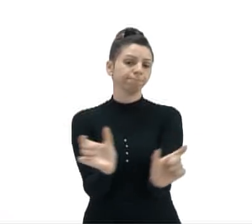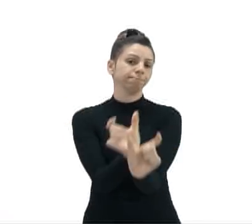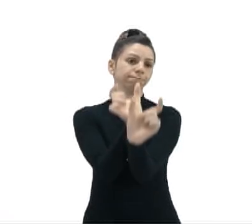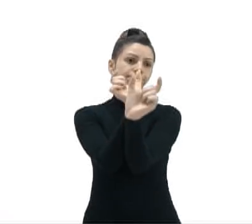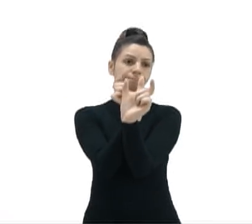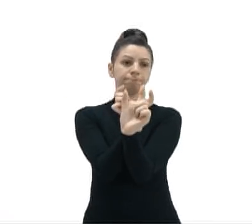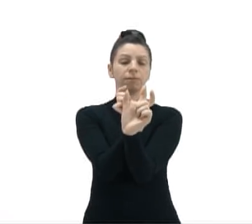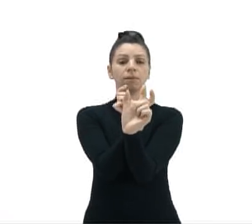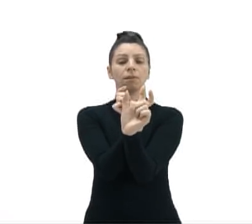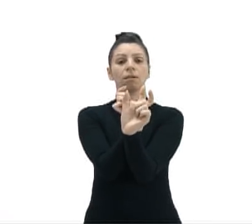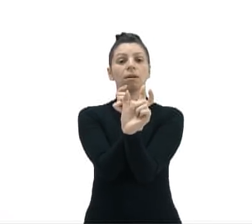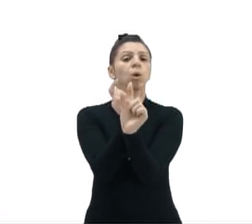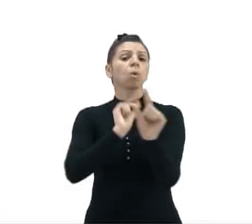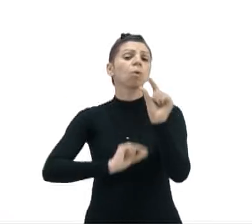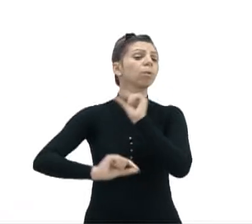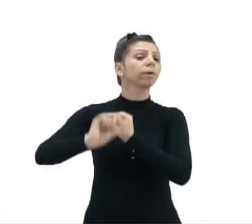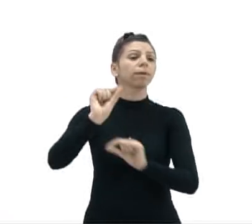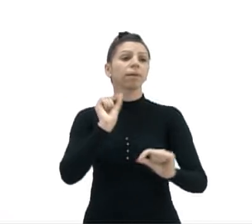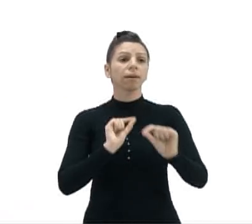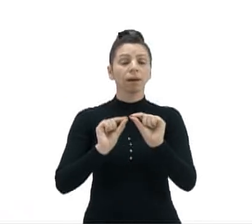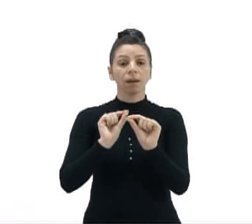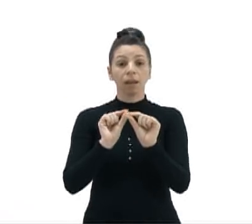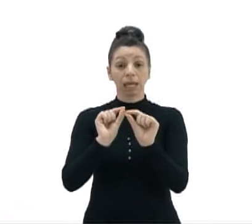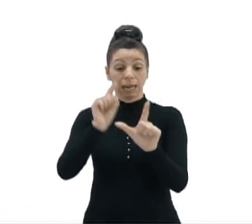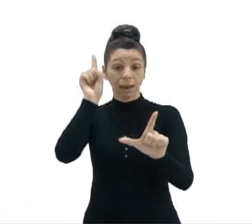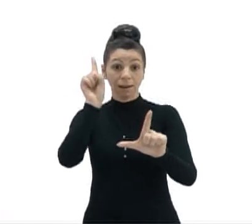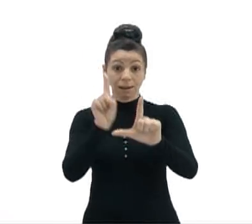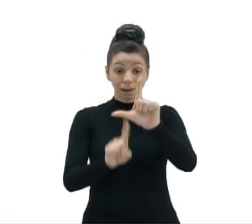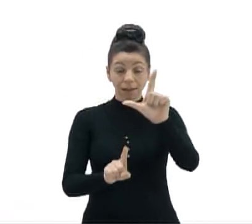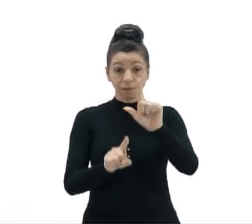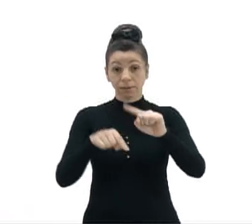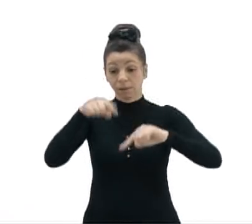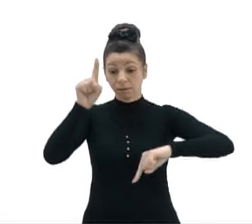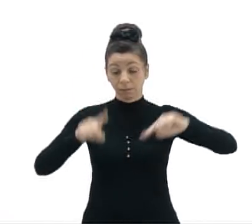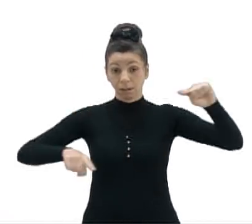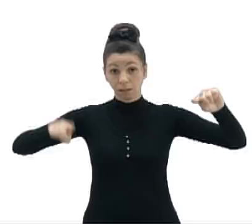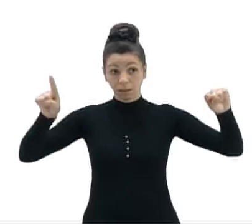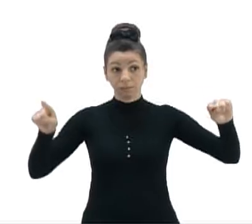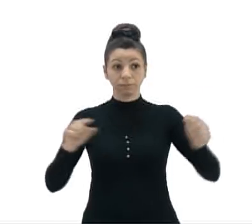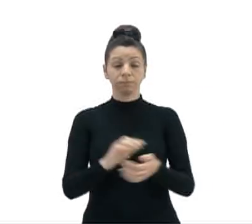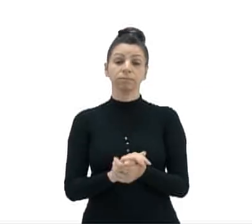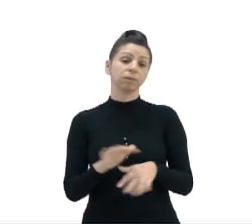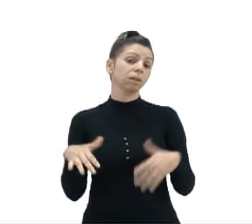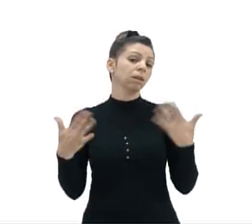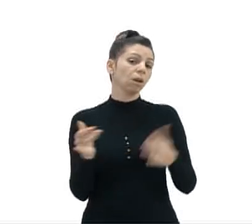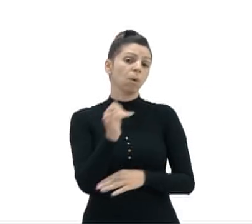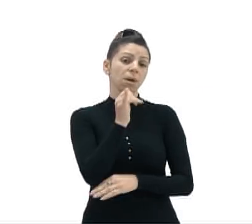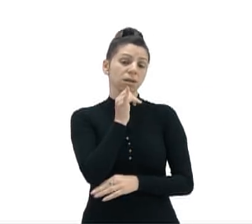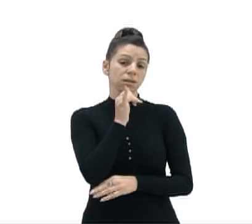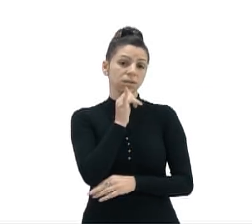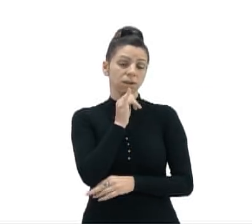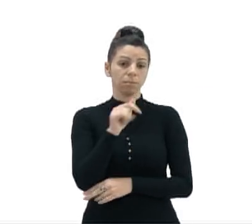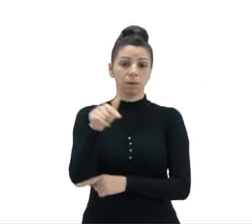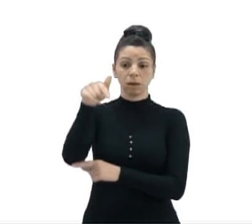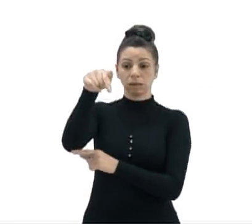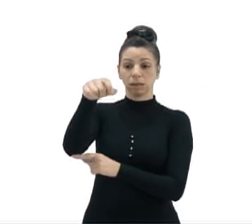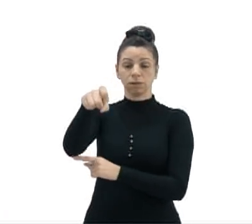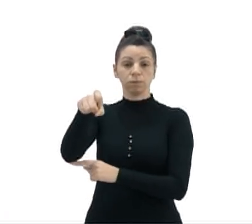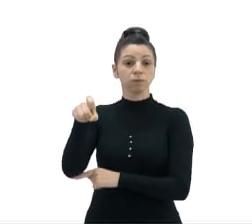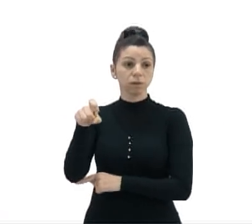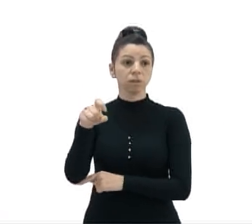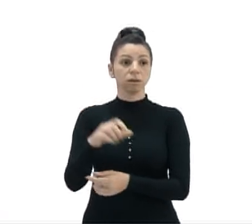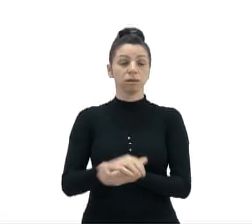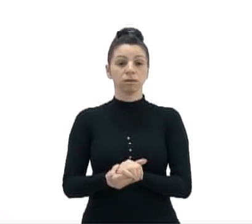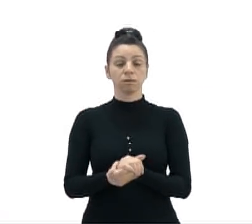sobre representação literal, ou seja, as variáveis. Então, exemplo, 7x é um